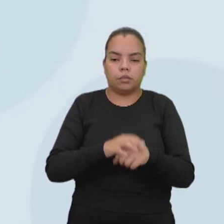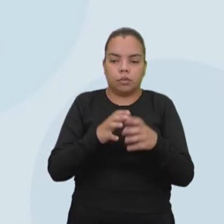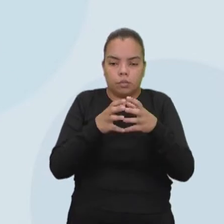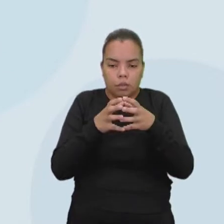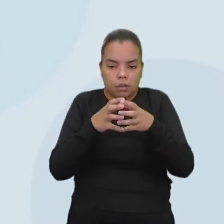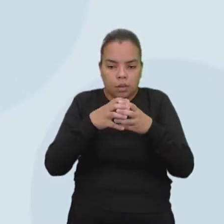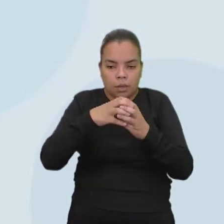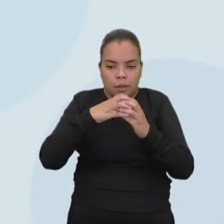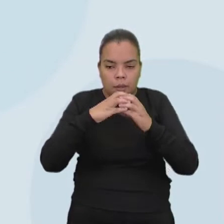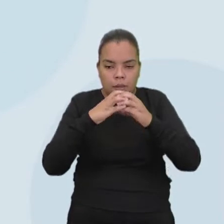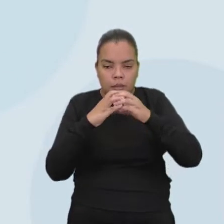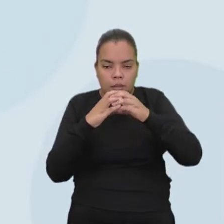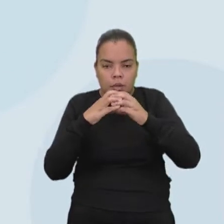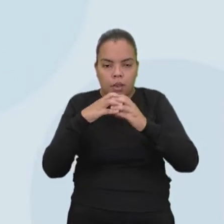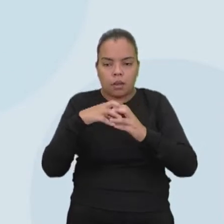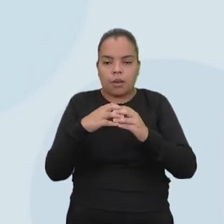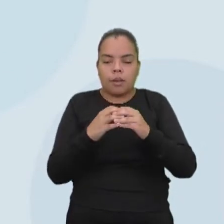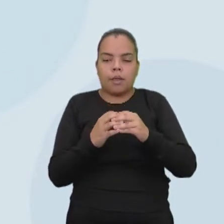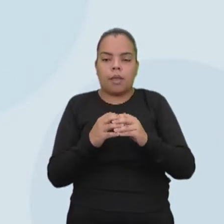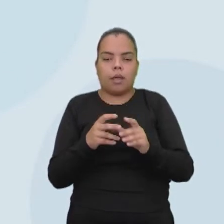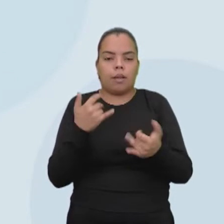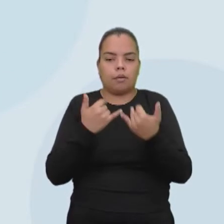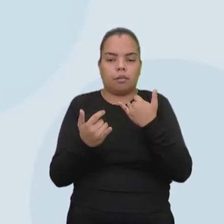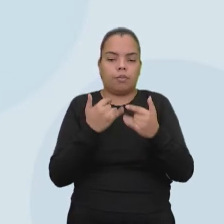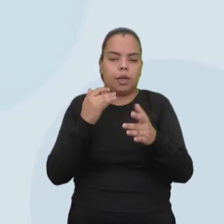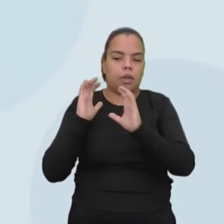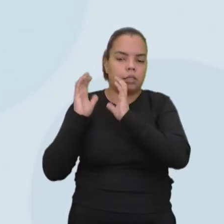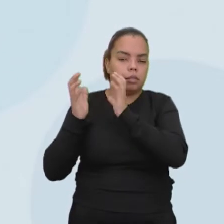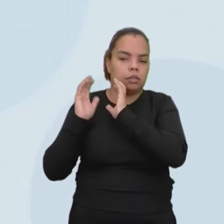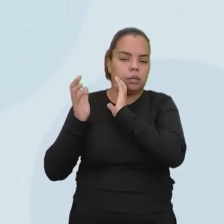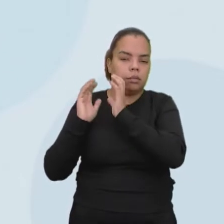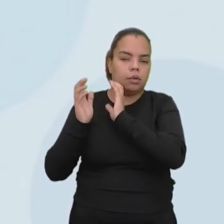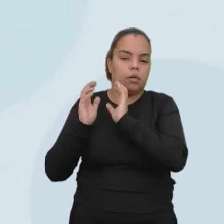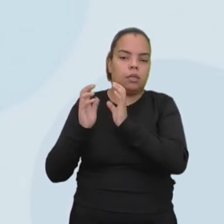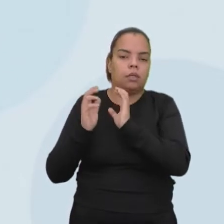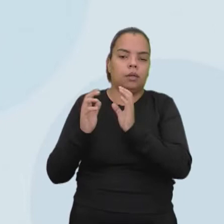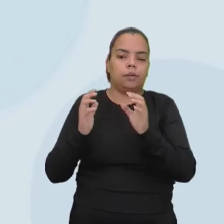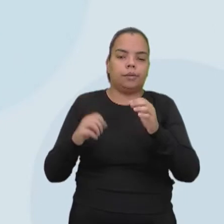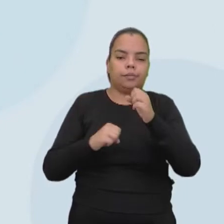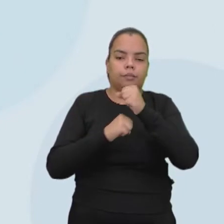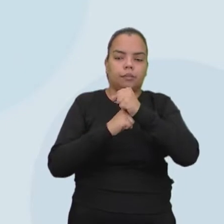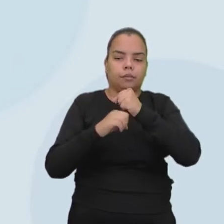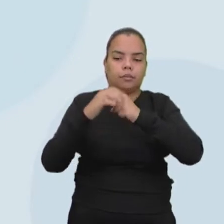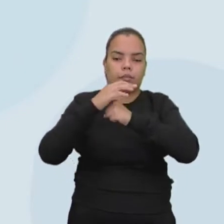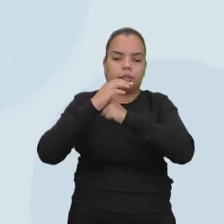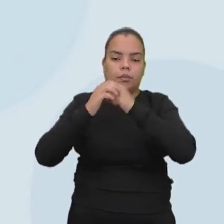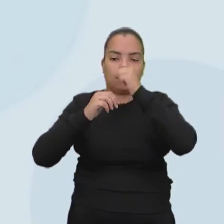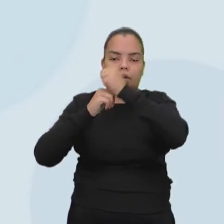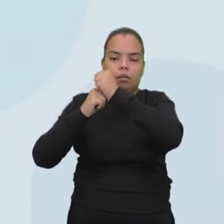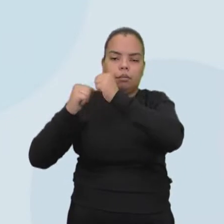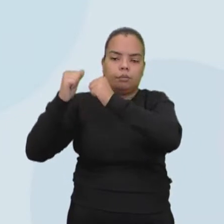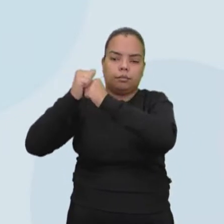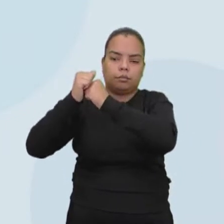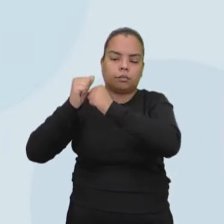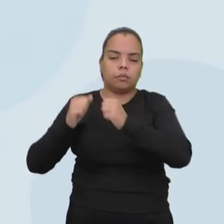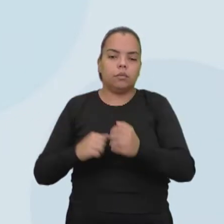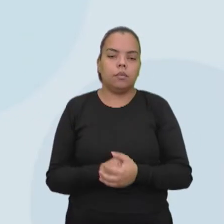aí, ó, né? Então por isso que fala rolados, né, e de diâmetro aí superior aos da areia, em torno aí de 2 milímetros. Então forma-se